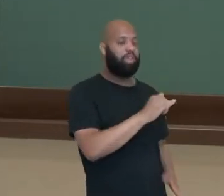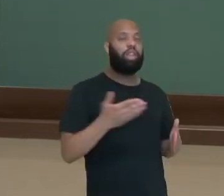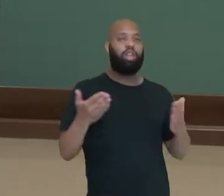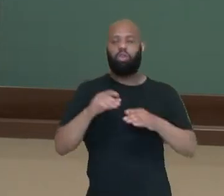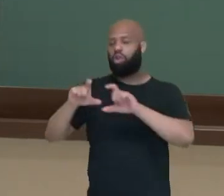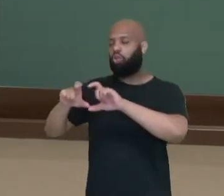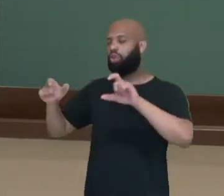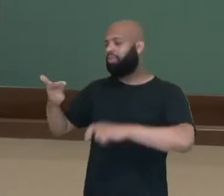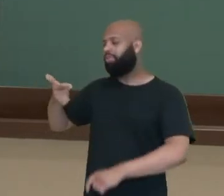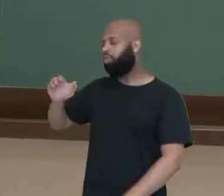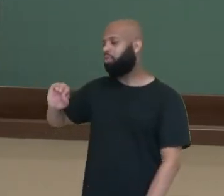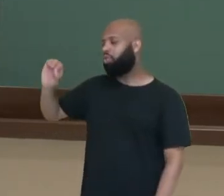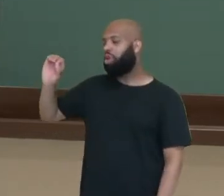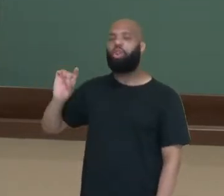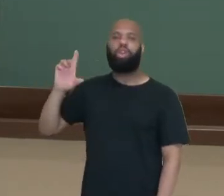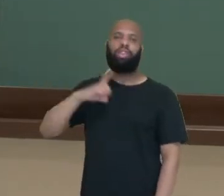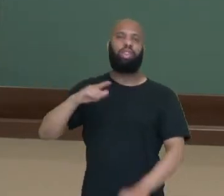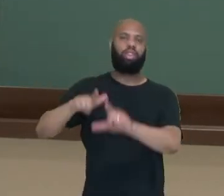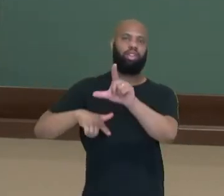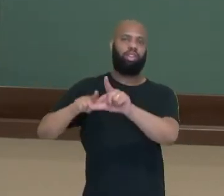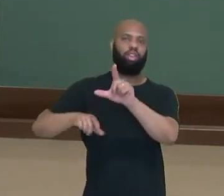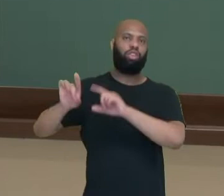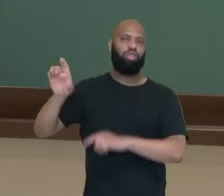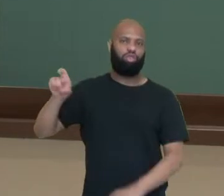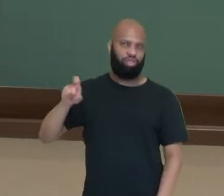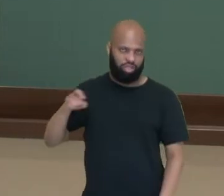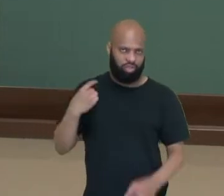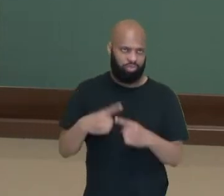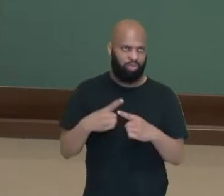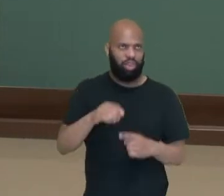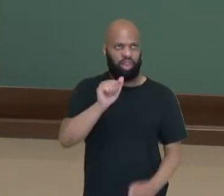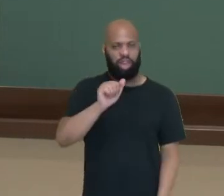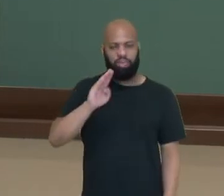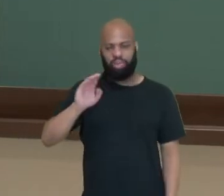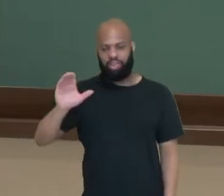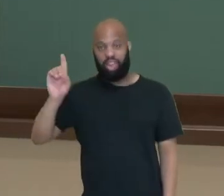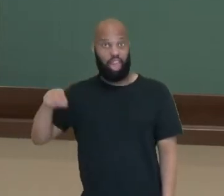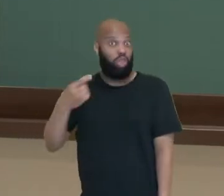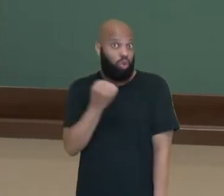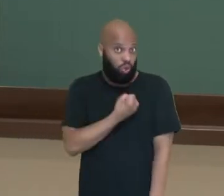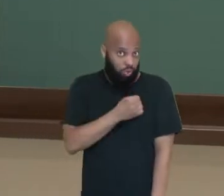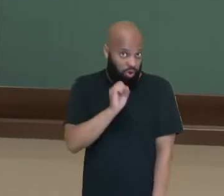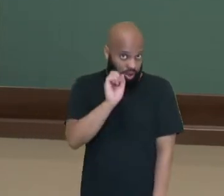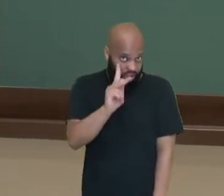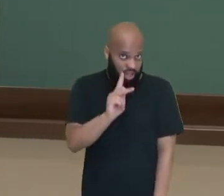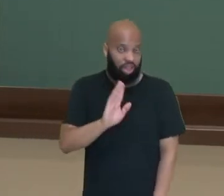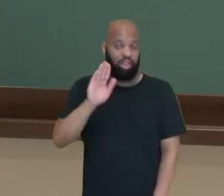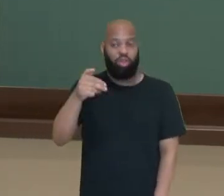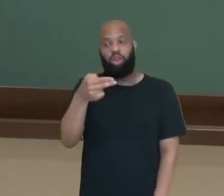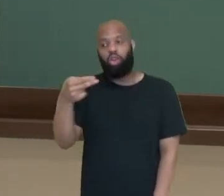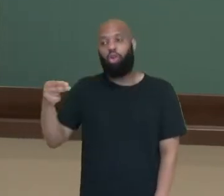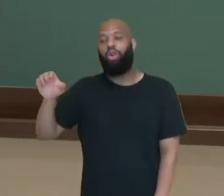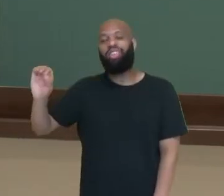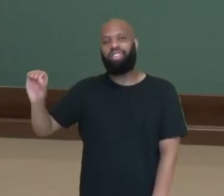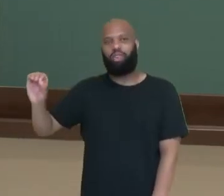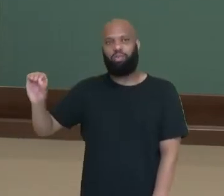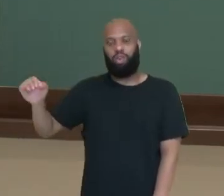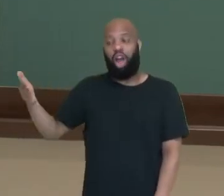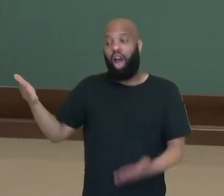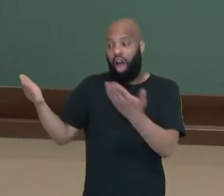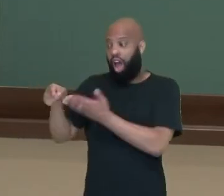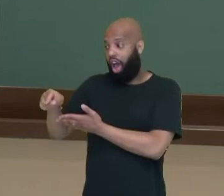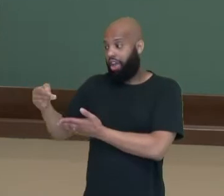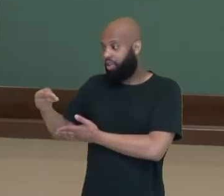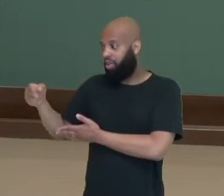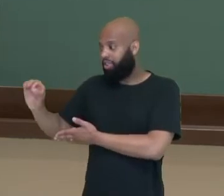eu só tenho uma letra, ó, só o x. Lembrando que A, B e C são números, tá bom? Igual a zero, ó. Então é algo